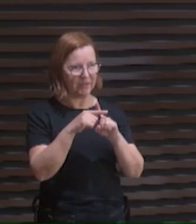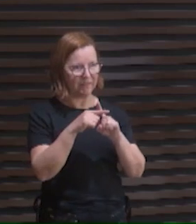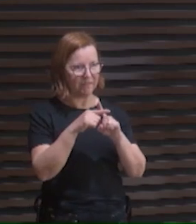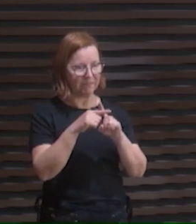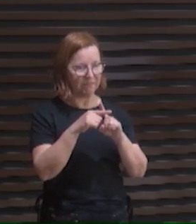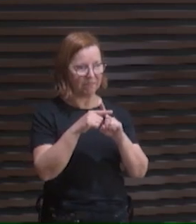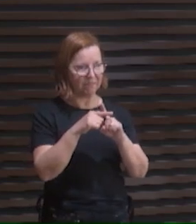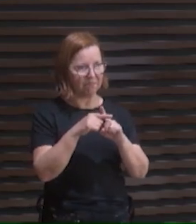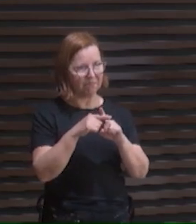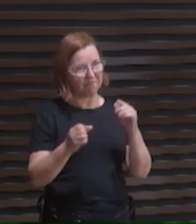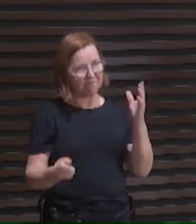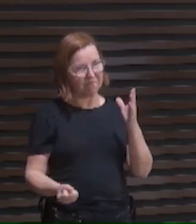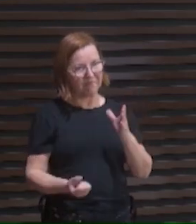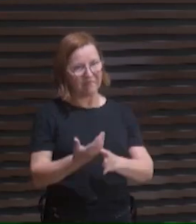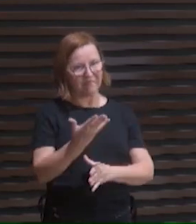nascente,